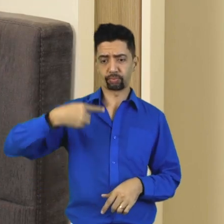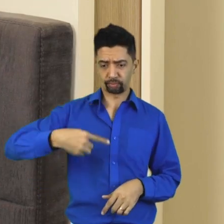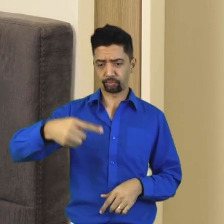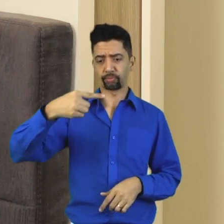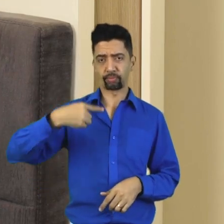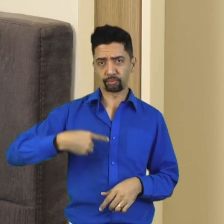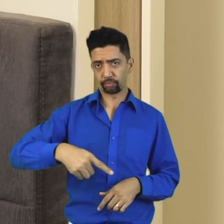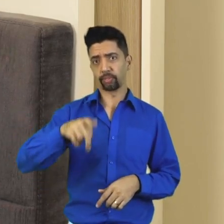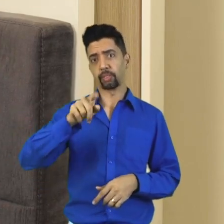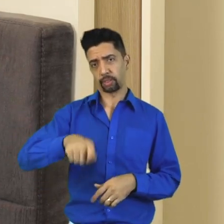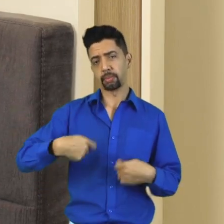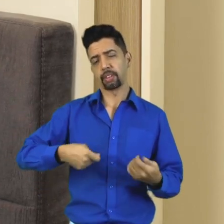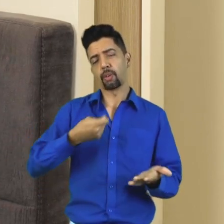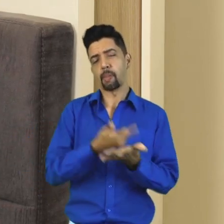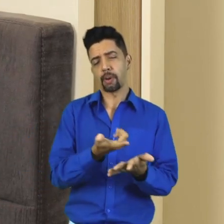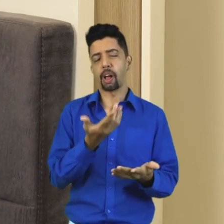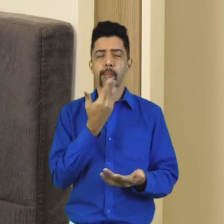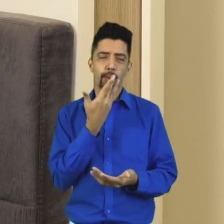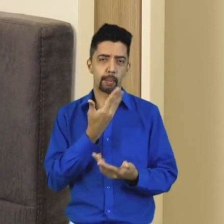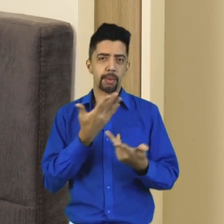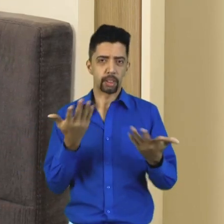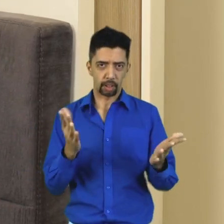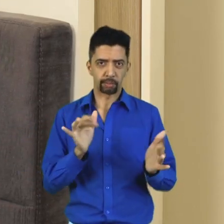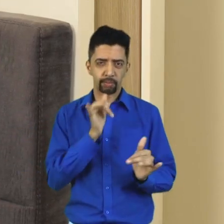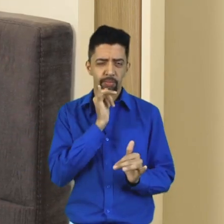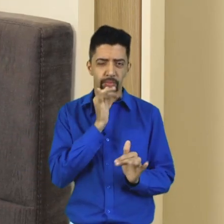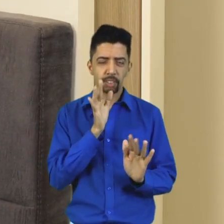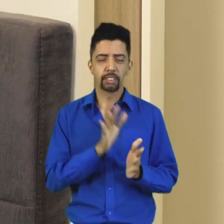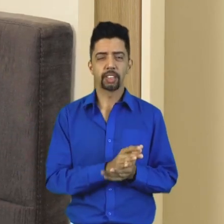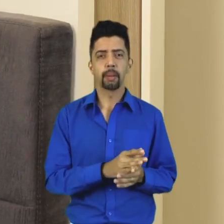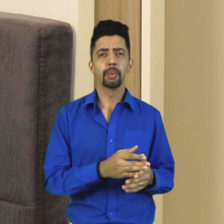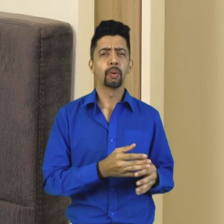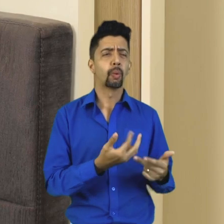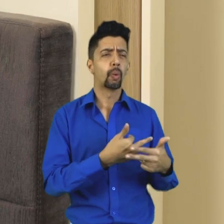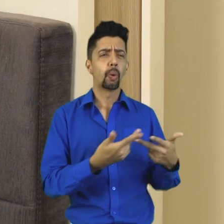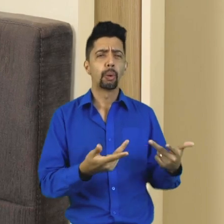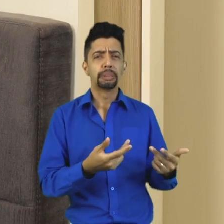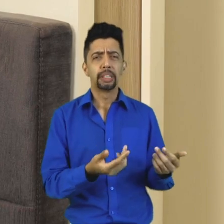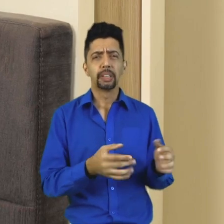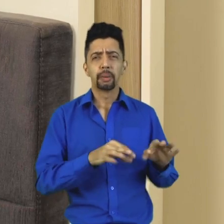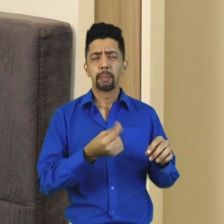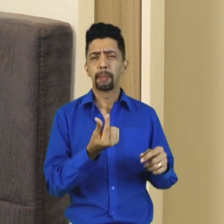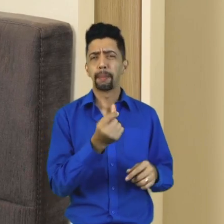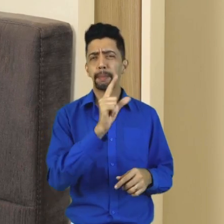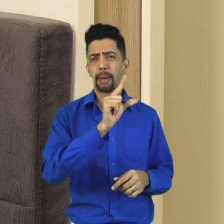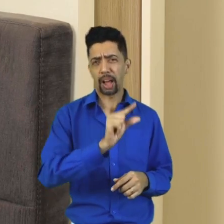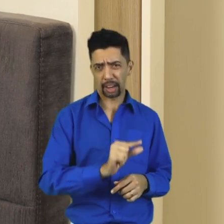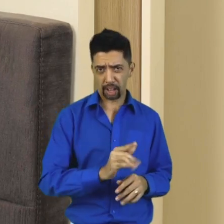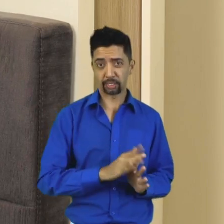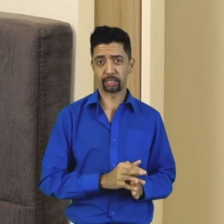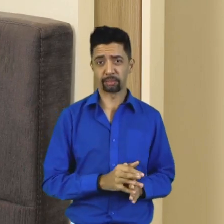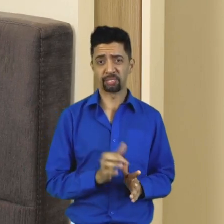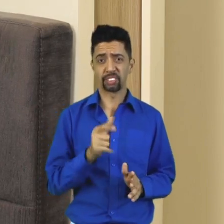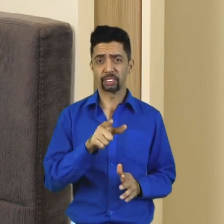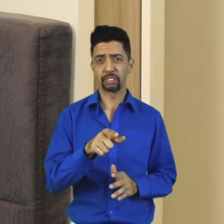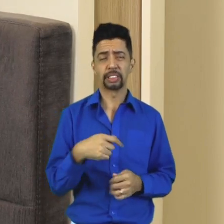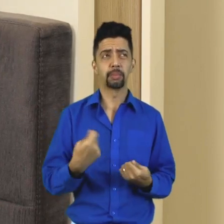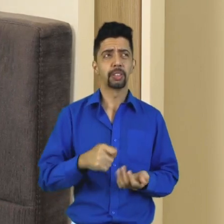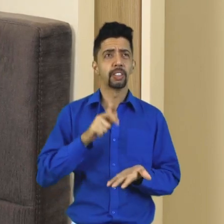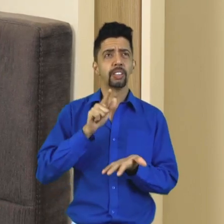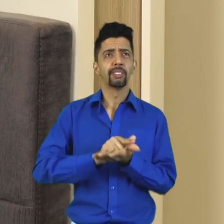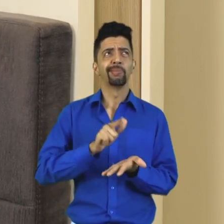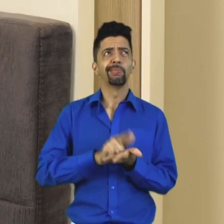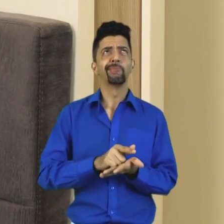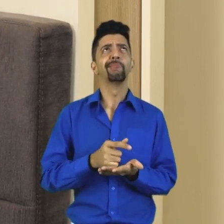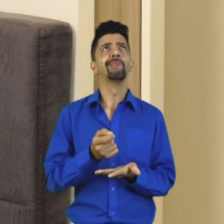legume, aquele alimento. Vamos pensar nesse alface, nesse tomate, nesses alimentos, se você fizesse uma projeção